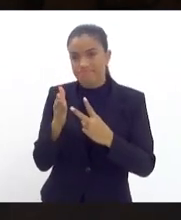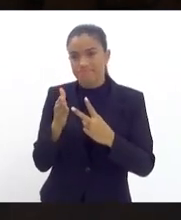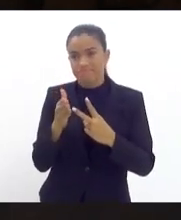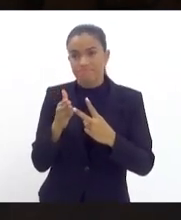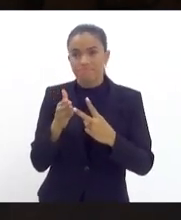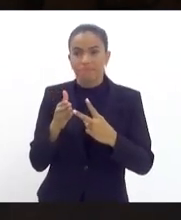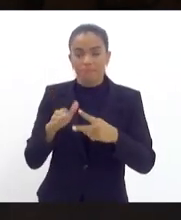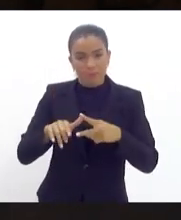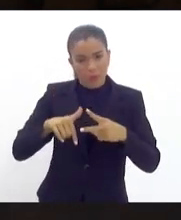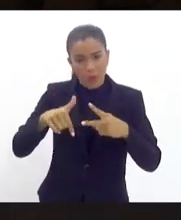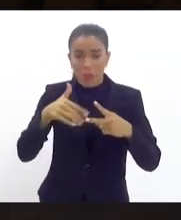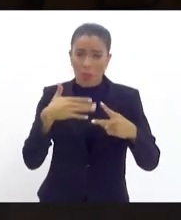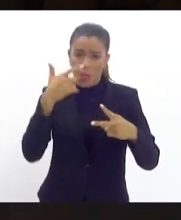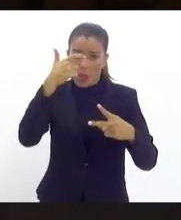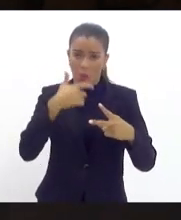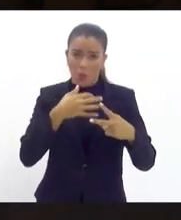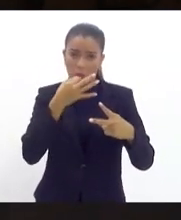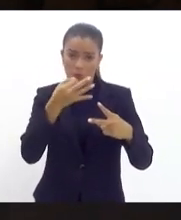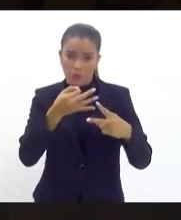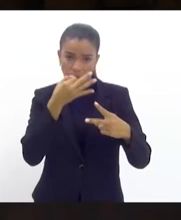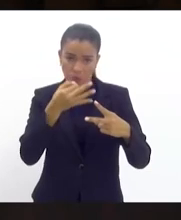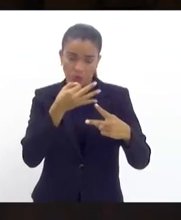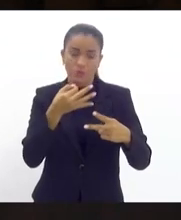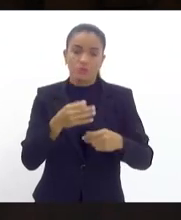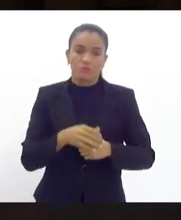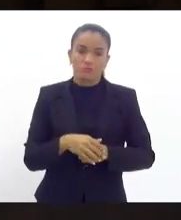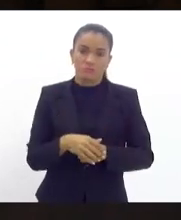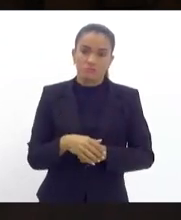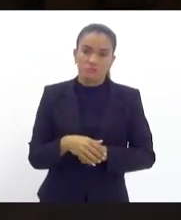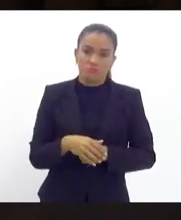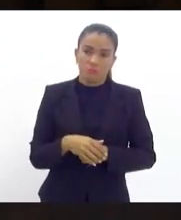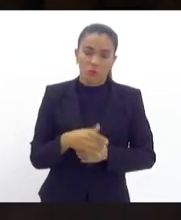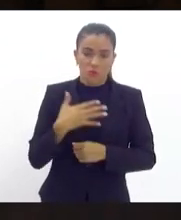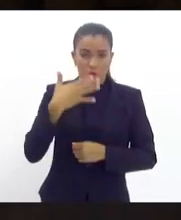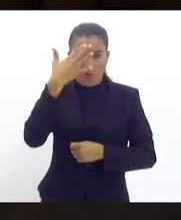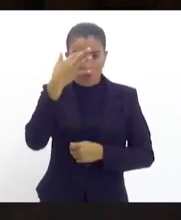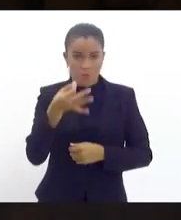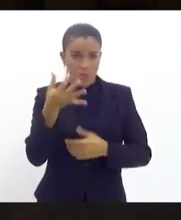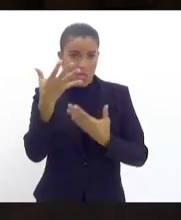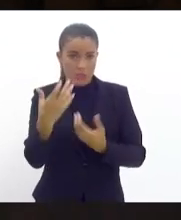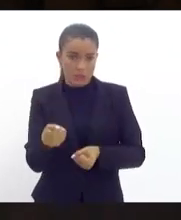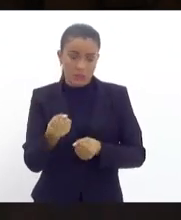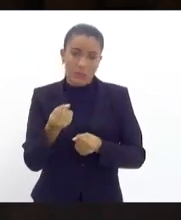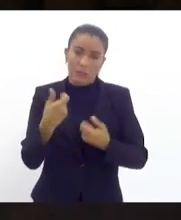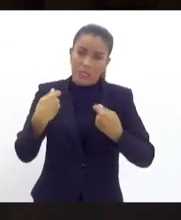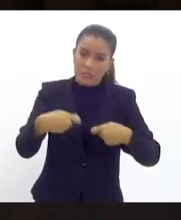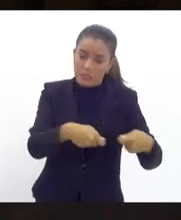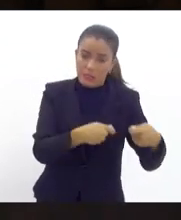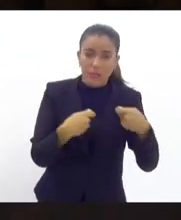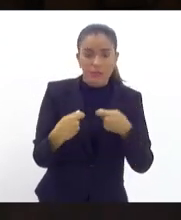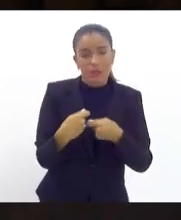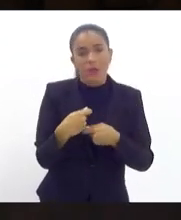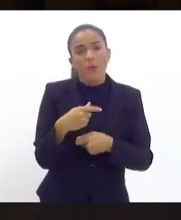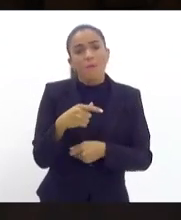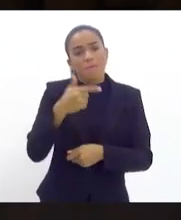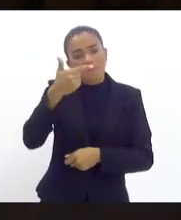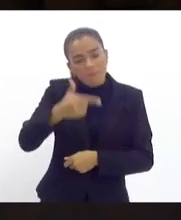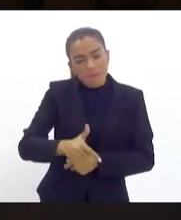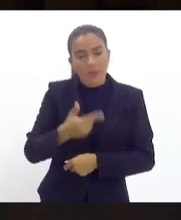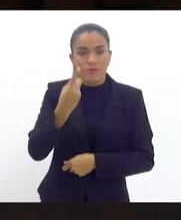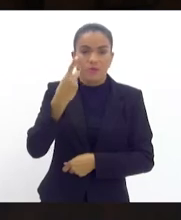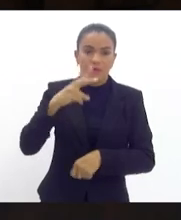procedimentos que eu sugeri aqui forem entendidos como pertinentes então eu gostaria de mais uma vez